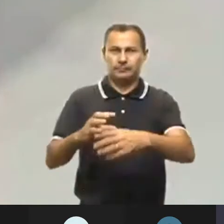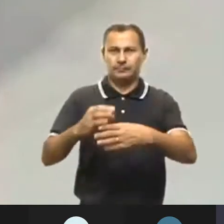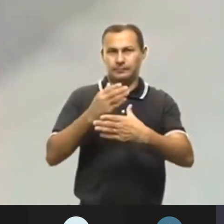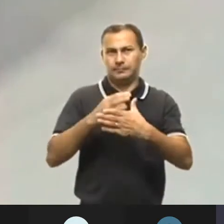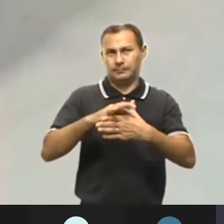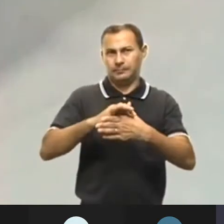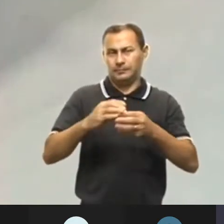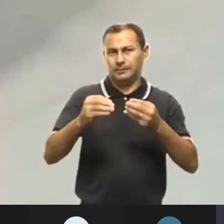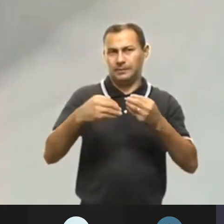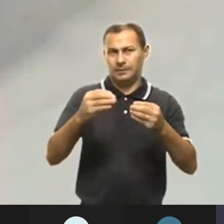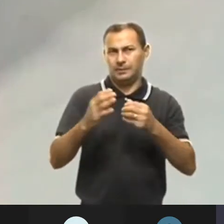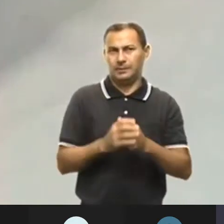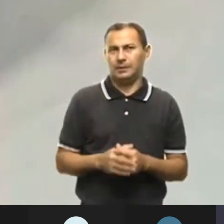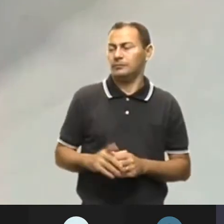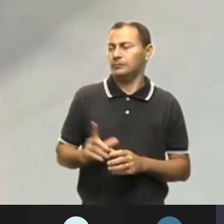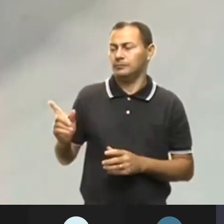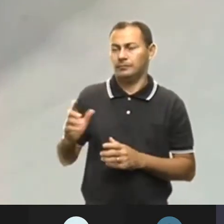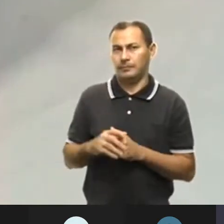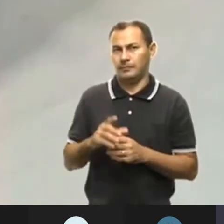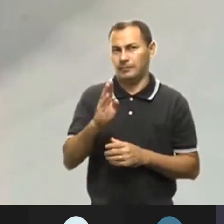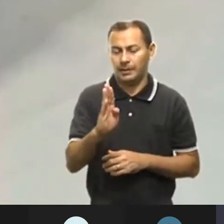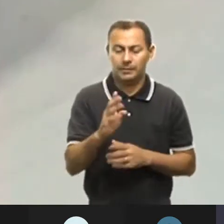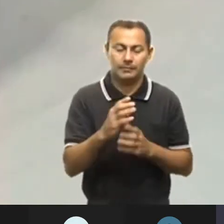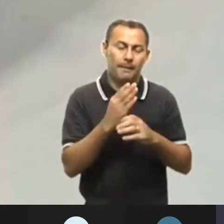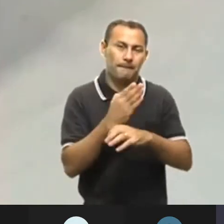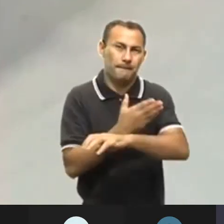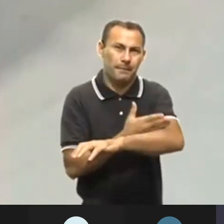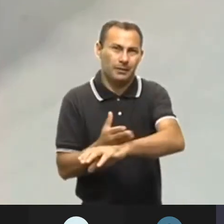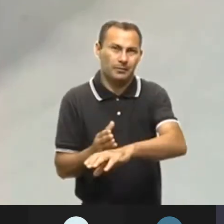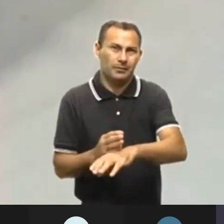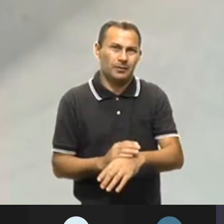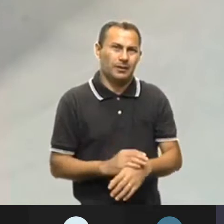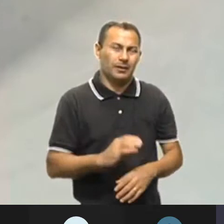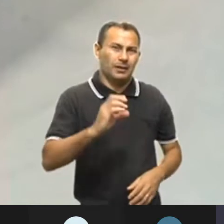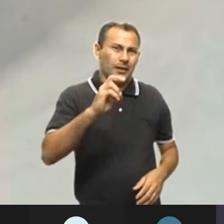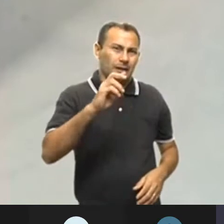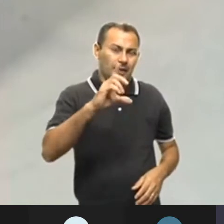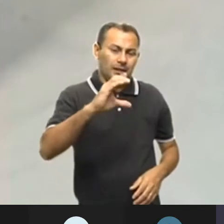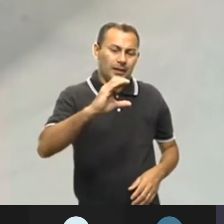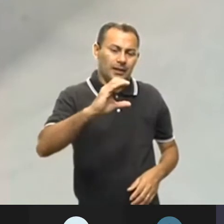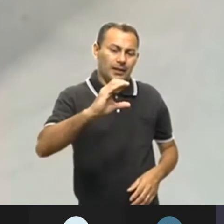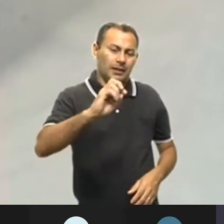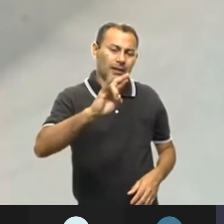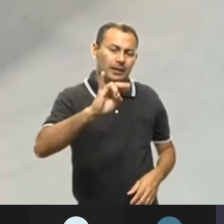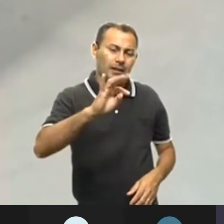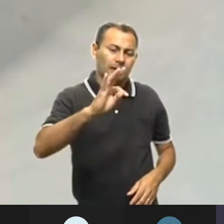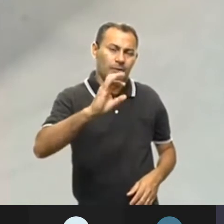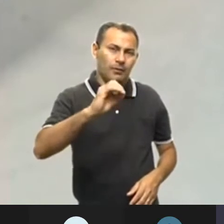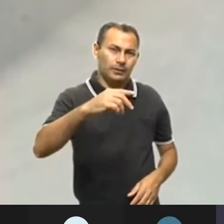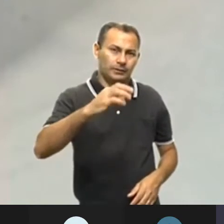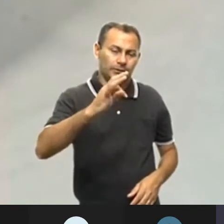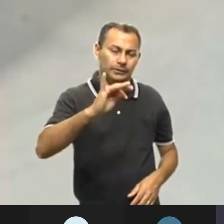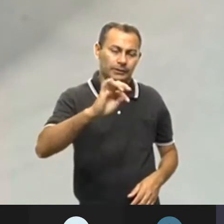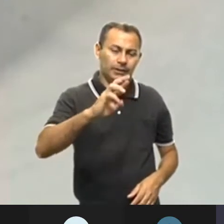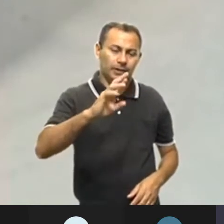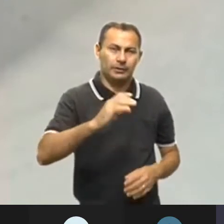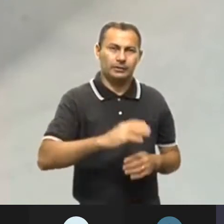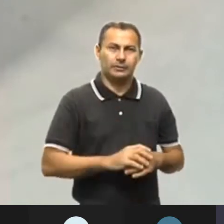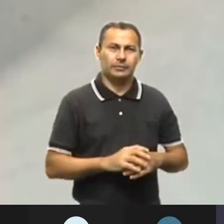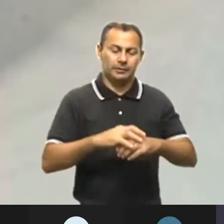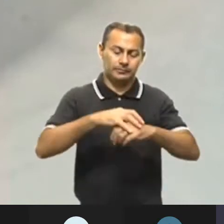tireoide. Aqui nós temos o ligamento chamado de cricotireoide e aí as cartilagens que nós chamamos